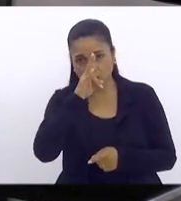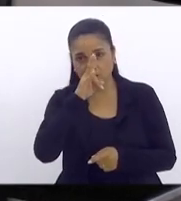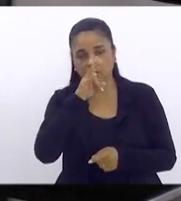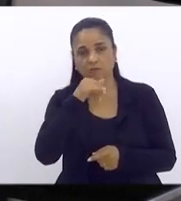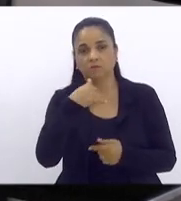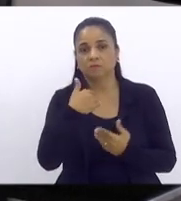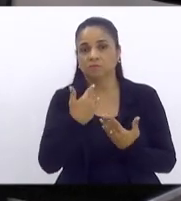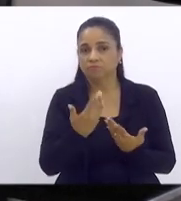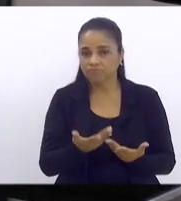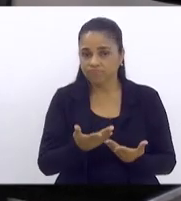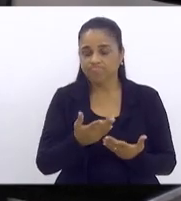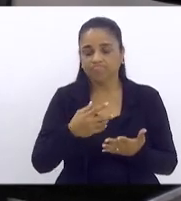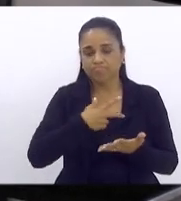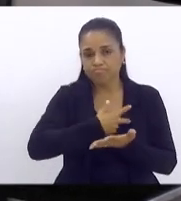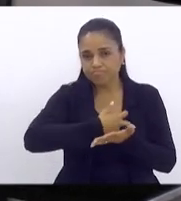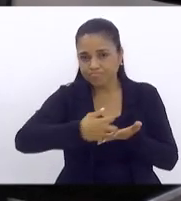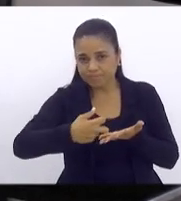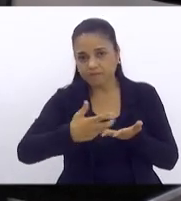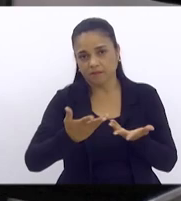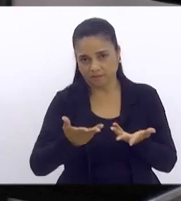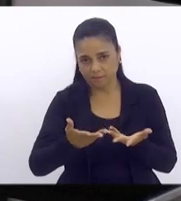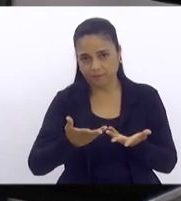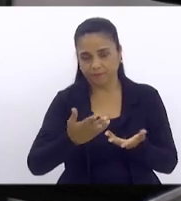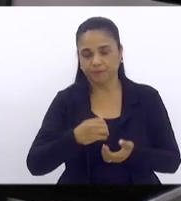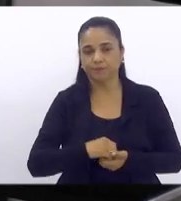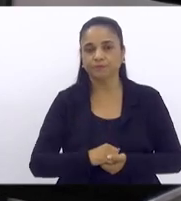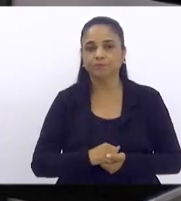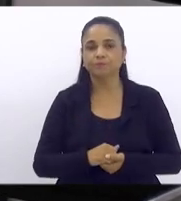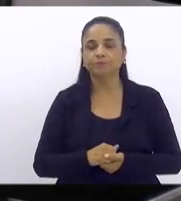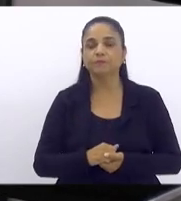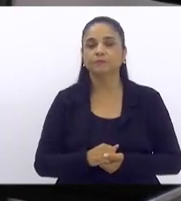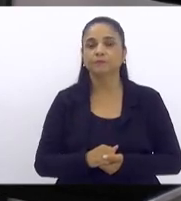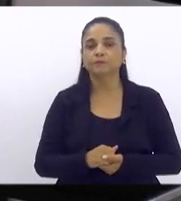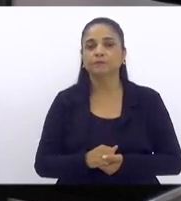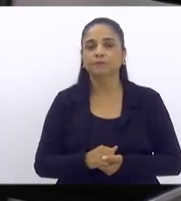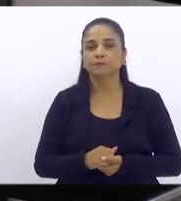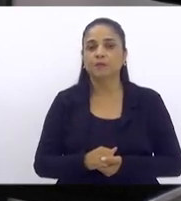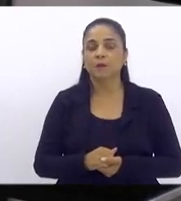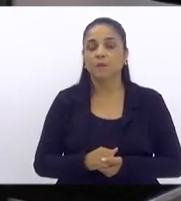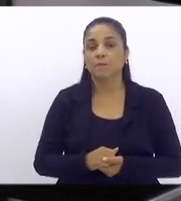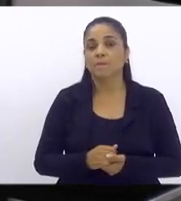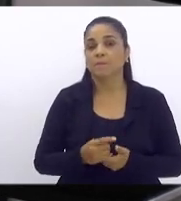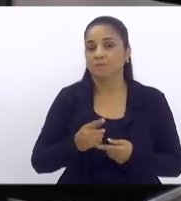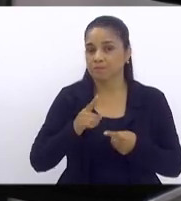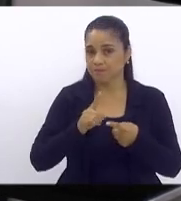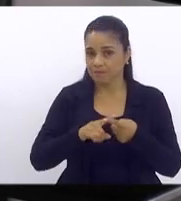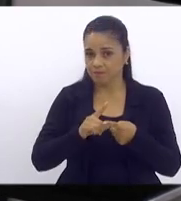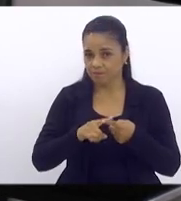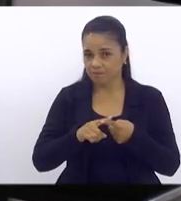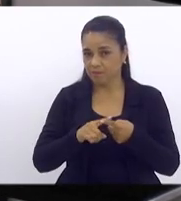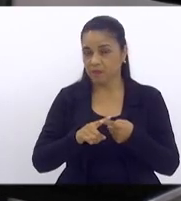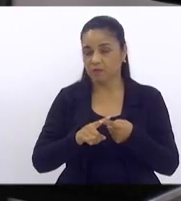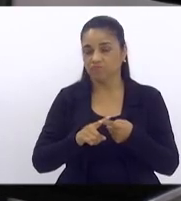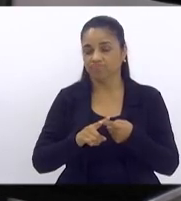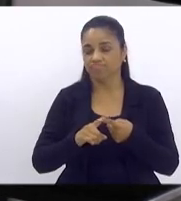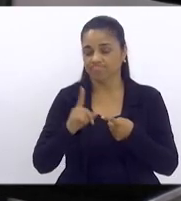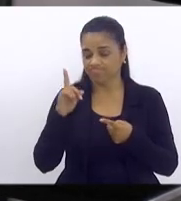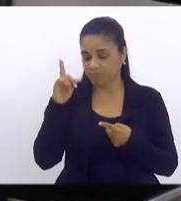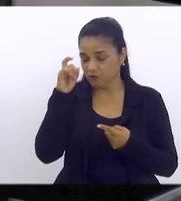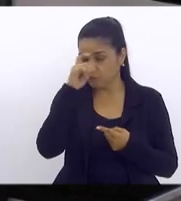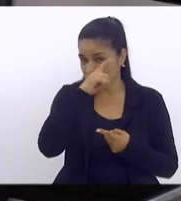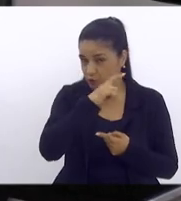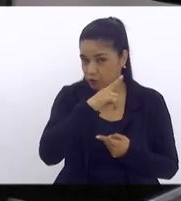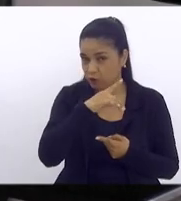sempre foram penalizados. Primeiro, eu acho muito difícil, mas a senhora falou, e eu queria que a